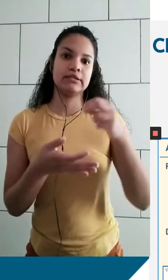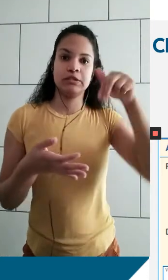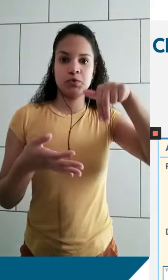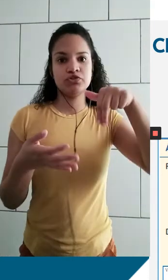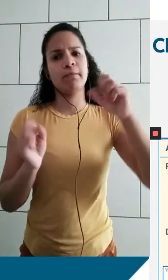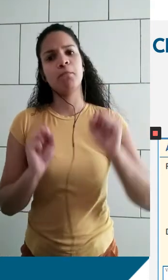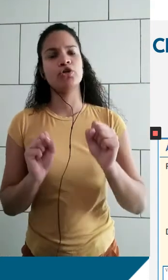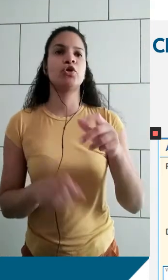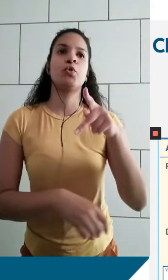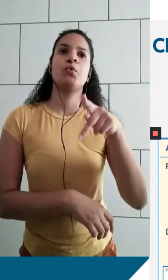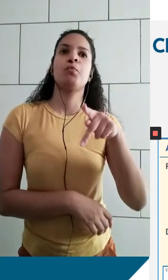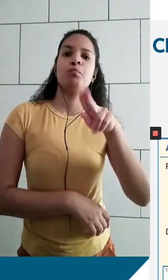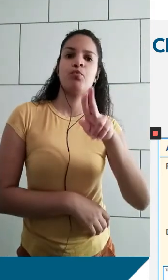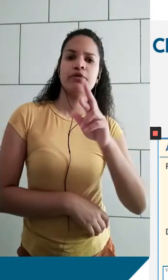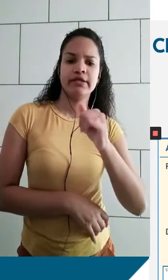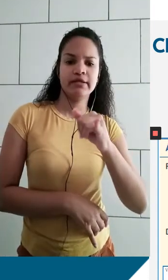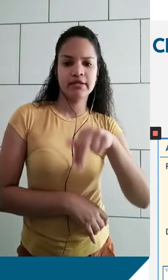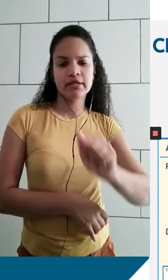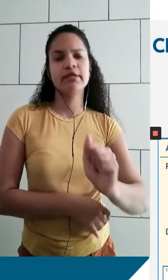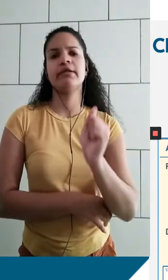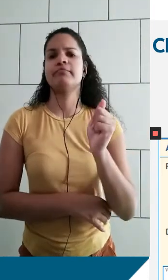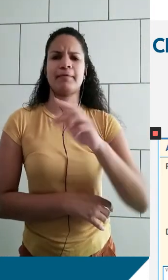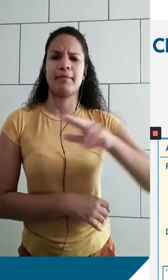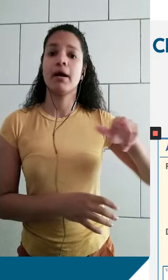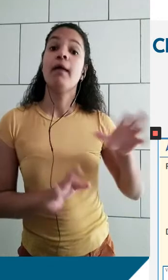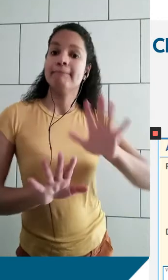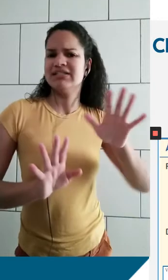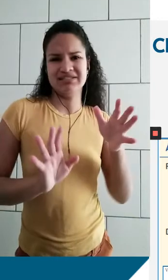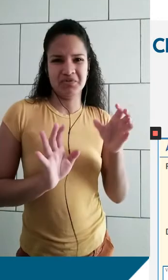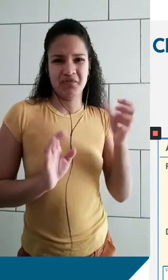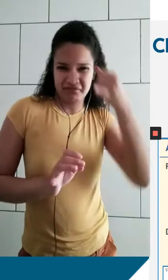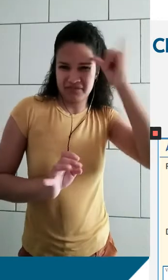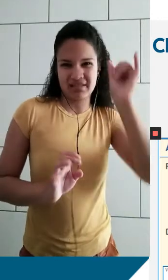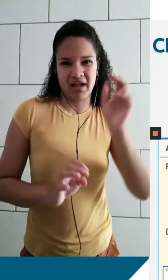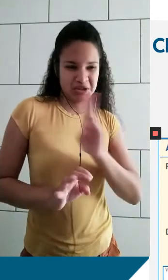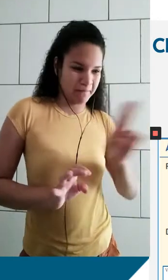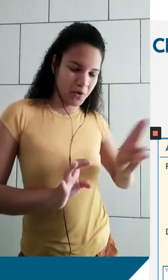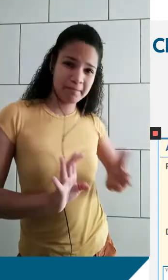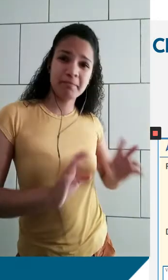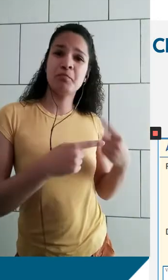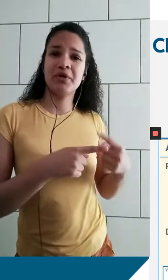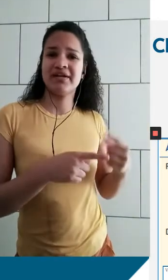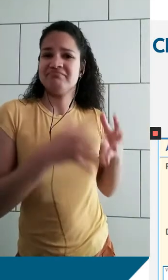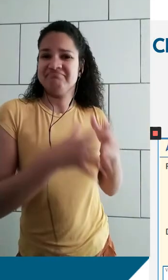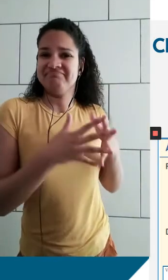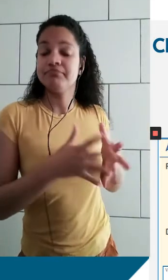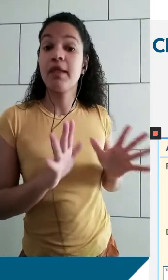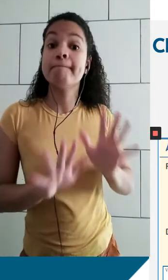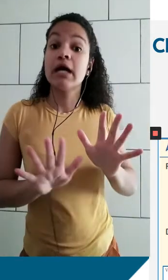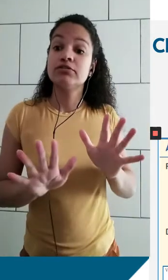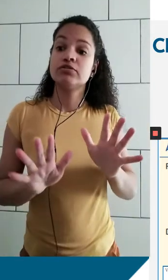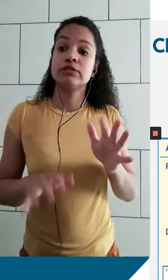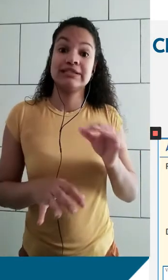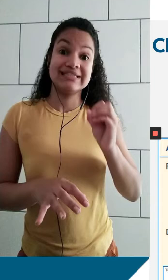ser pirimidina ou purina, eu estou evitando esses termos para não complicar muito. Nós temos o que a gente chama de nucleosídeo, mas quando